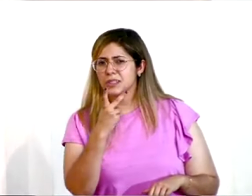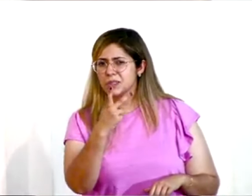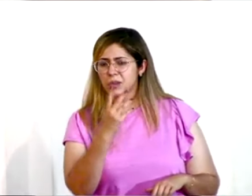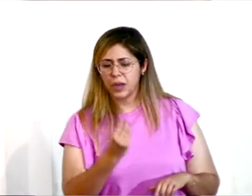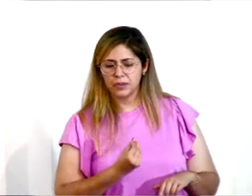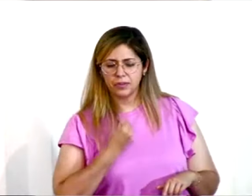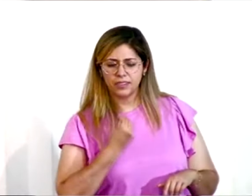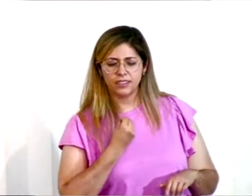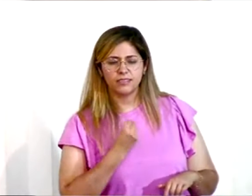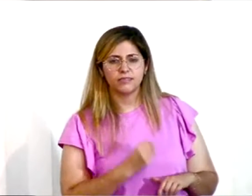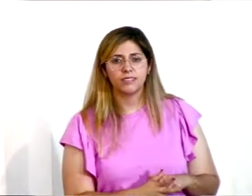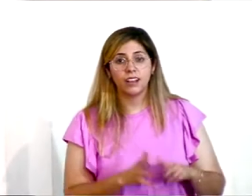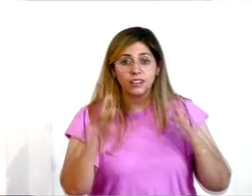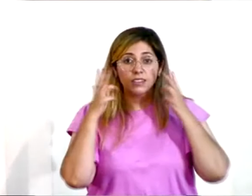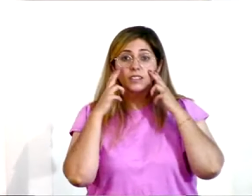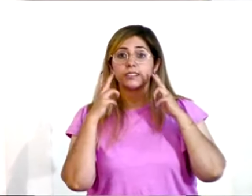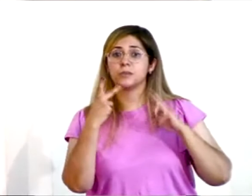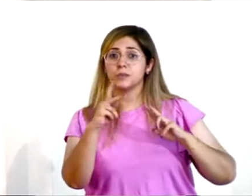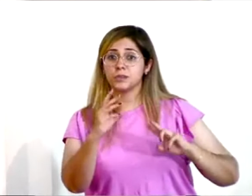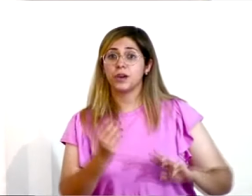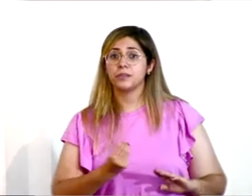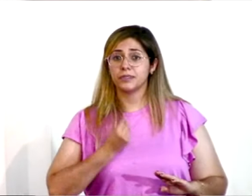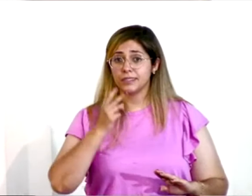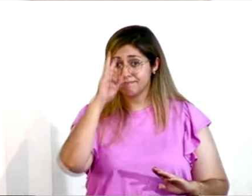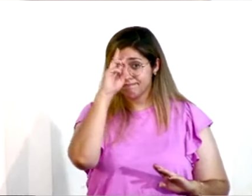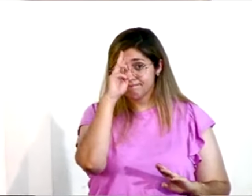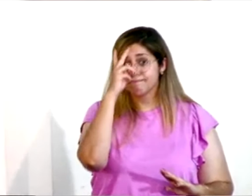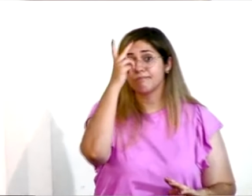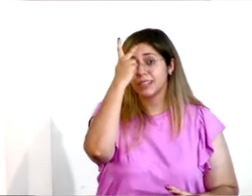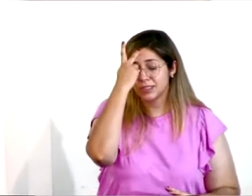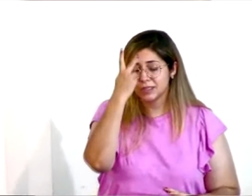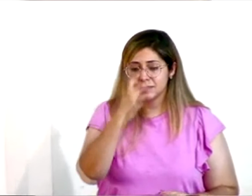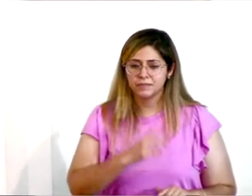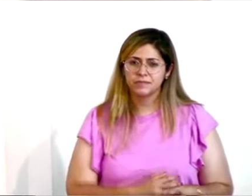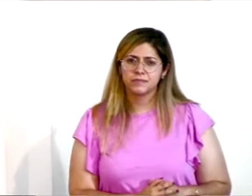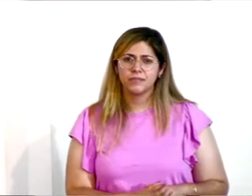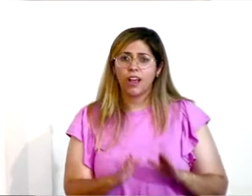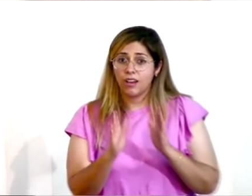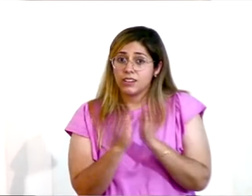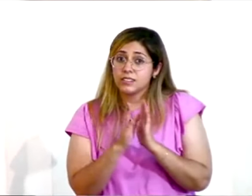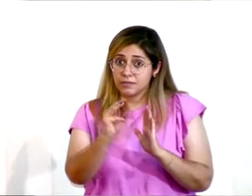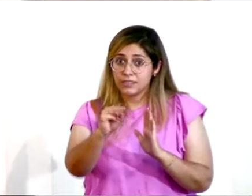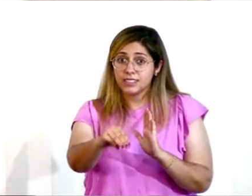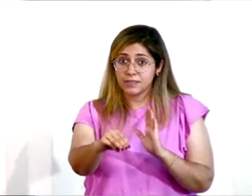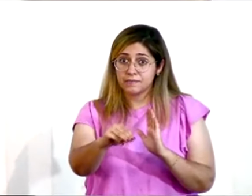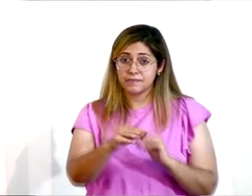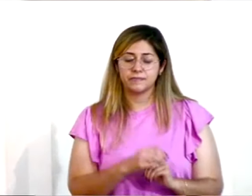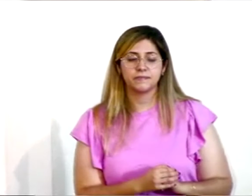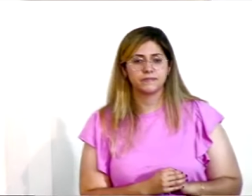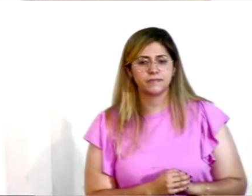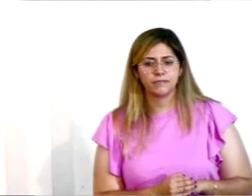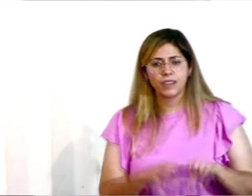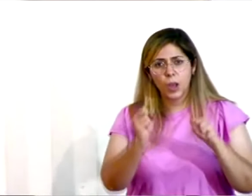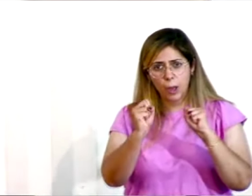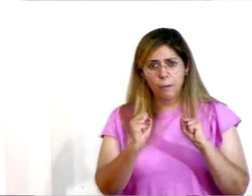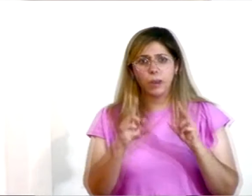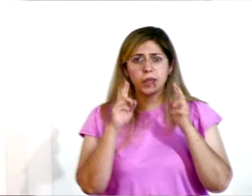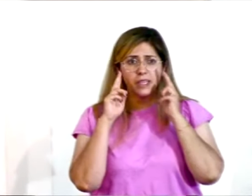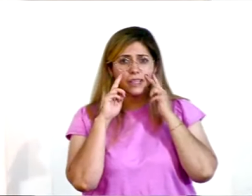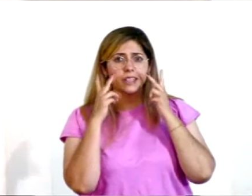nós conseguimos dar esse testemunho da nossa conversão. A minha oração é que sim. É que você possa ser esse testemunho